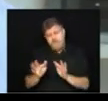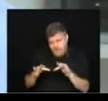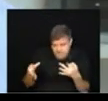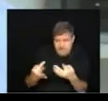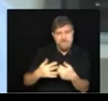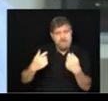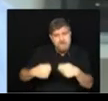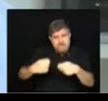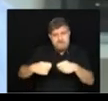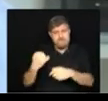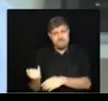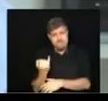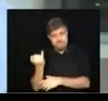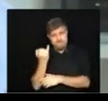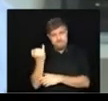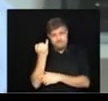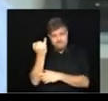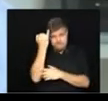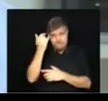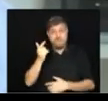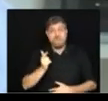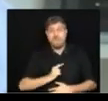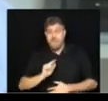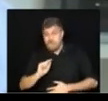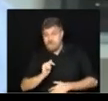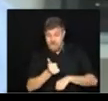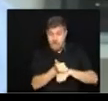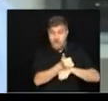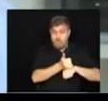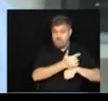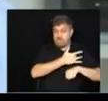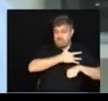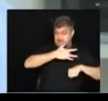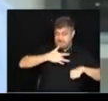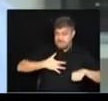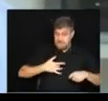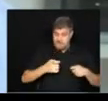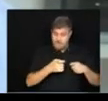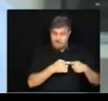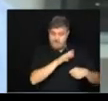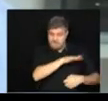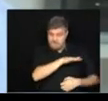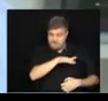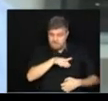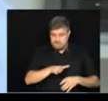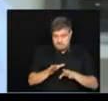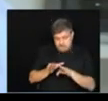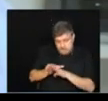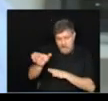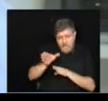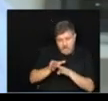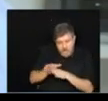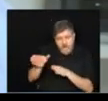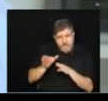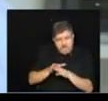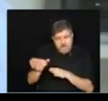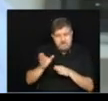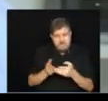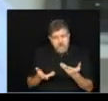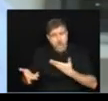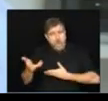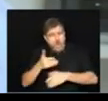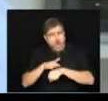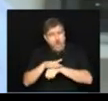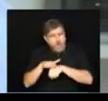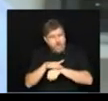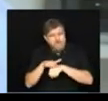Por isso é importante ter o quê? Profissional da saúde, um pediatra que está pesando, está conversando através